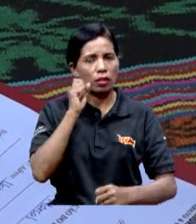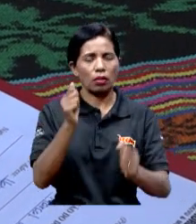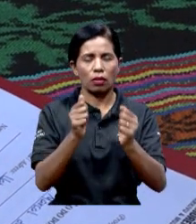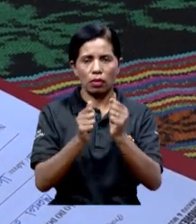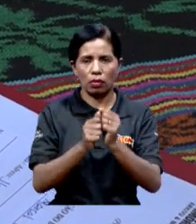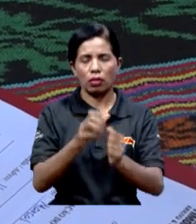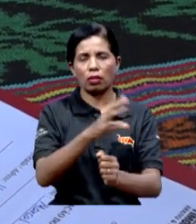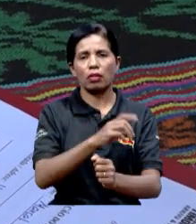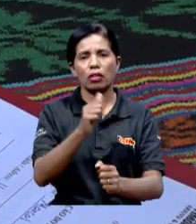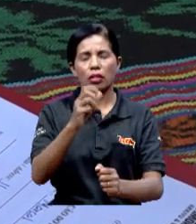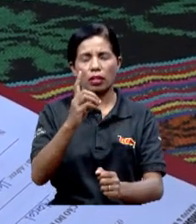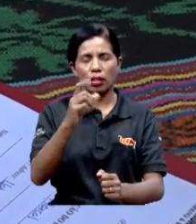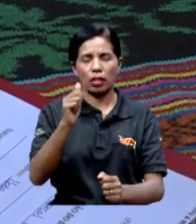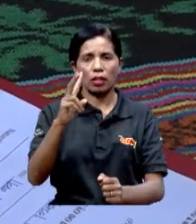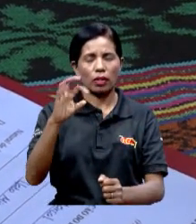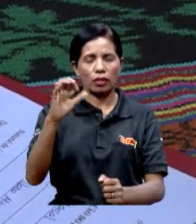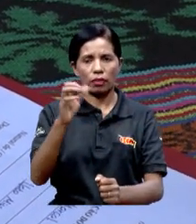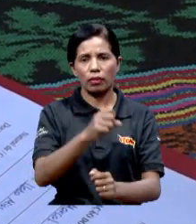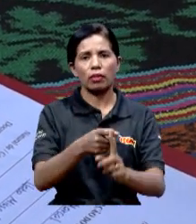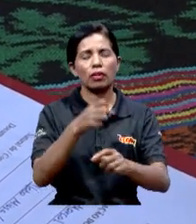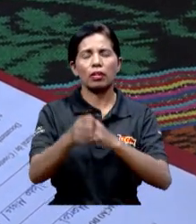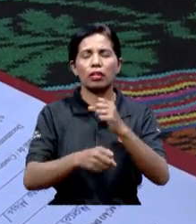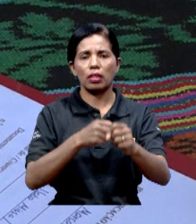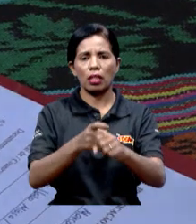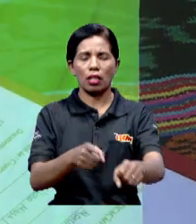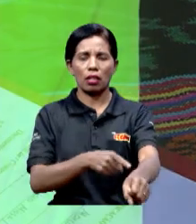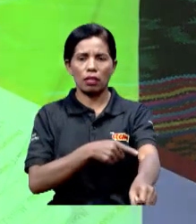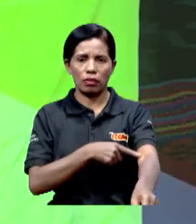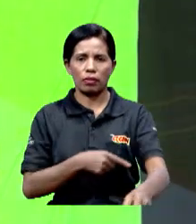saudoso David Alex, no alogari husi tina naruk nilaran.